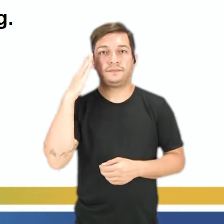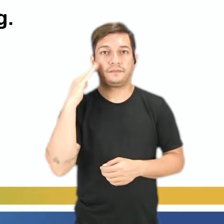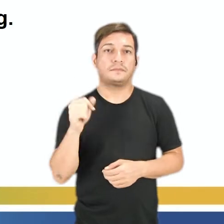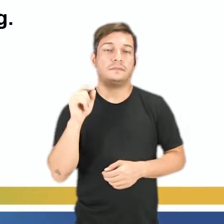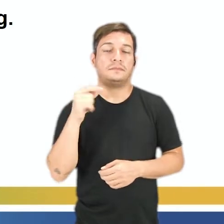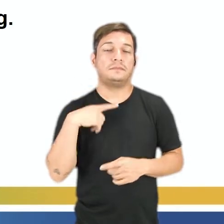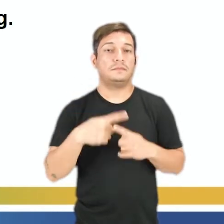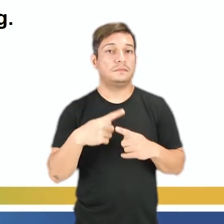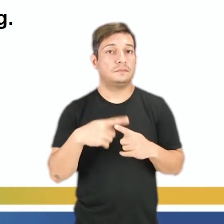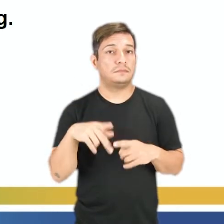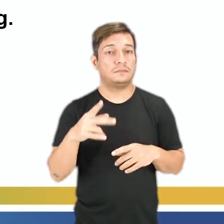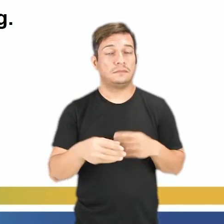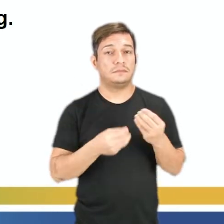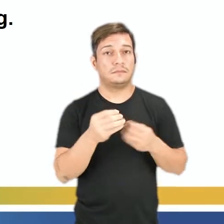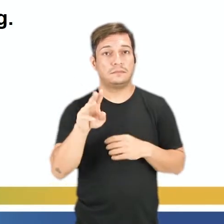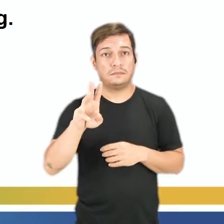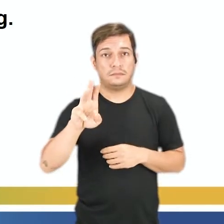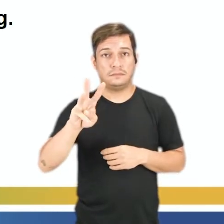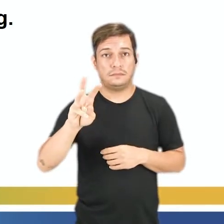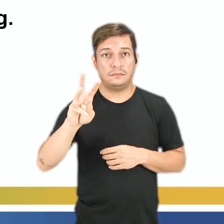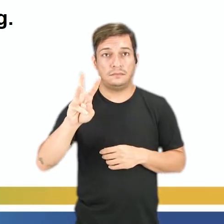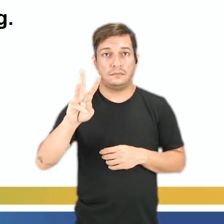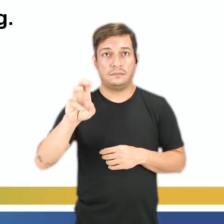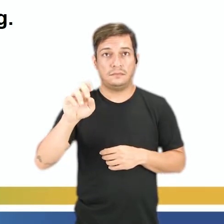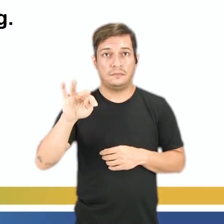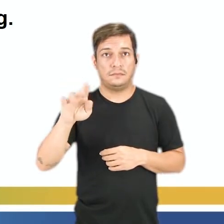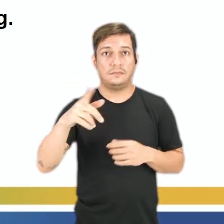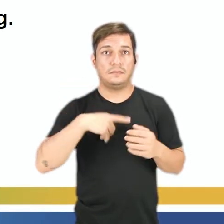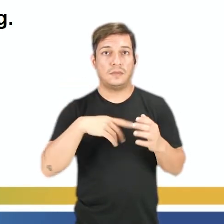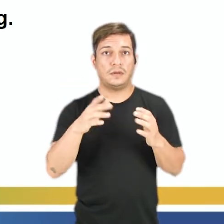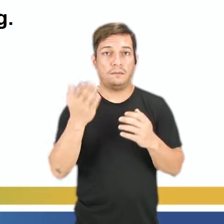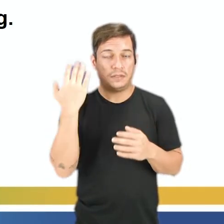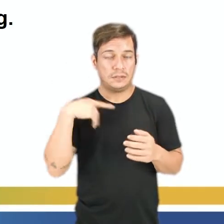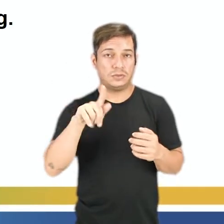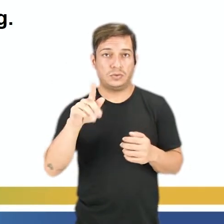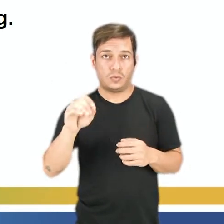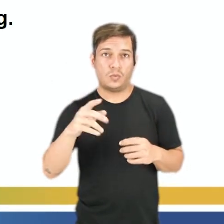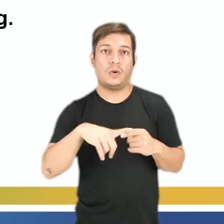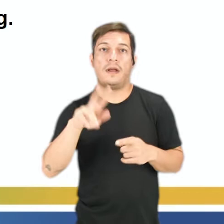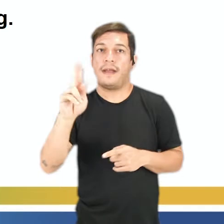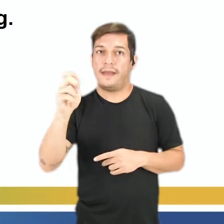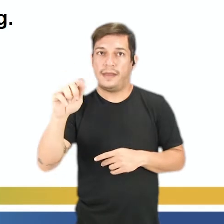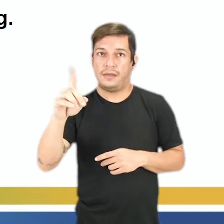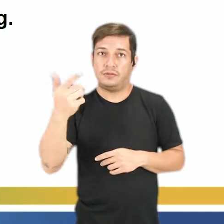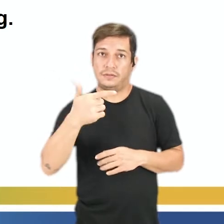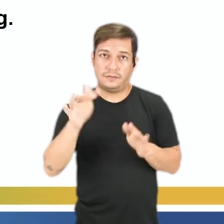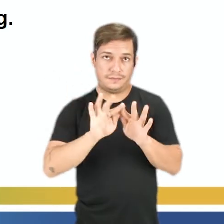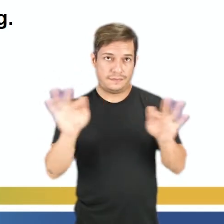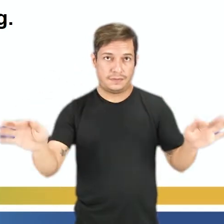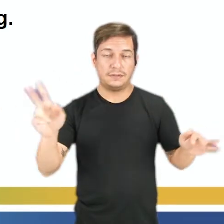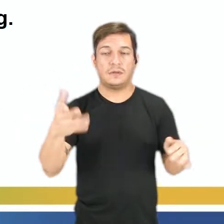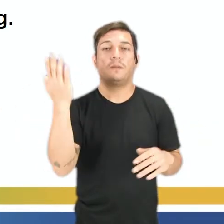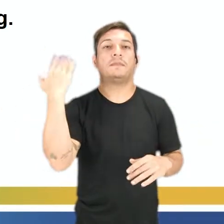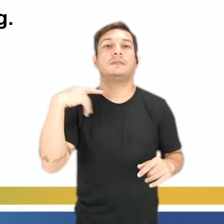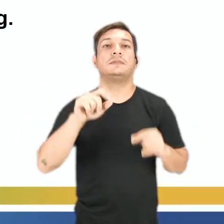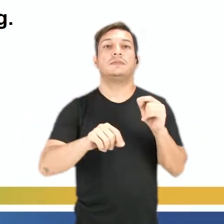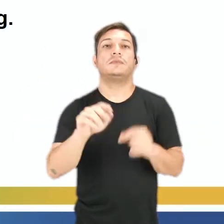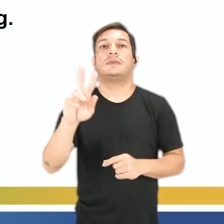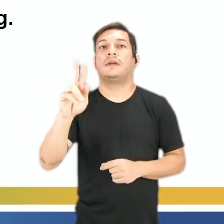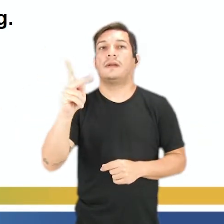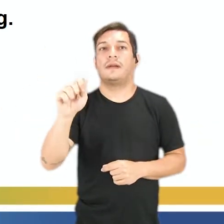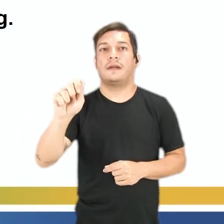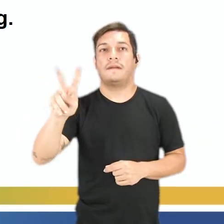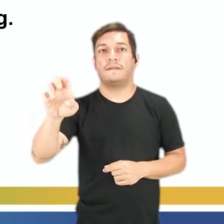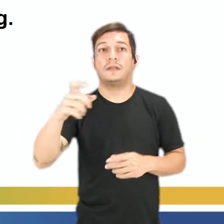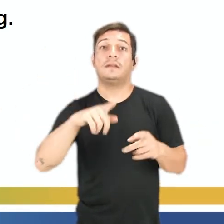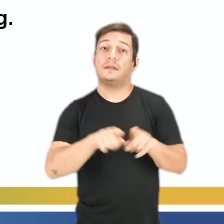Porque eu já sei que a forma went é o passado de go, já sei que a forma had, lá na segunda frase, é o passado de have,